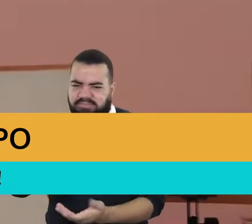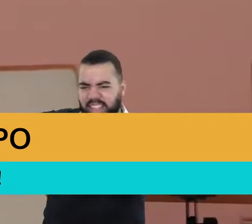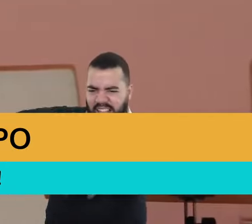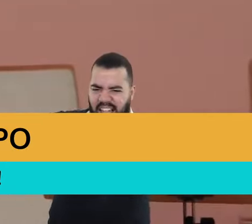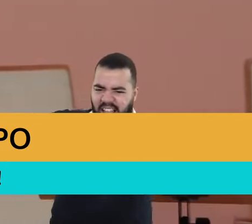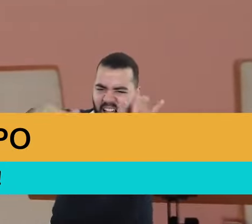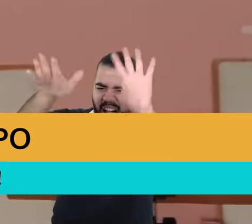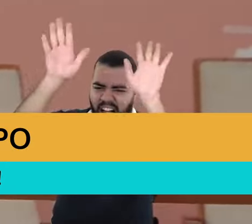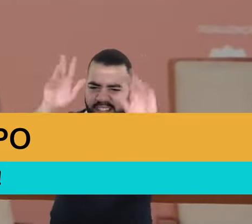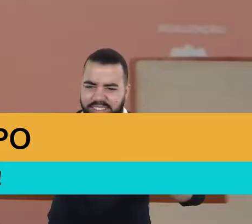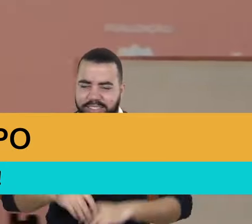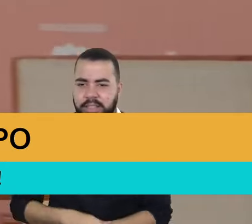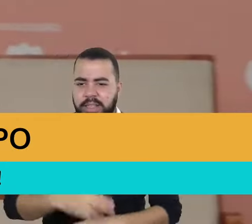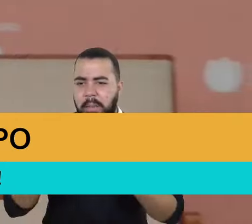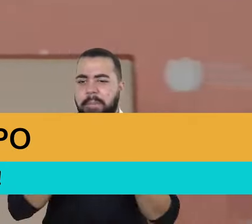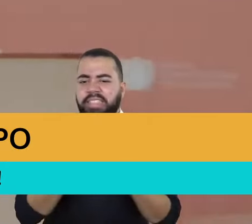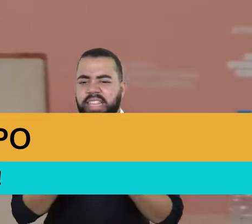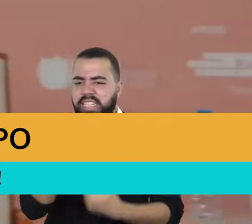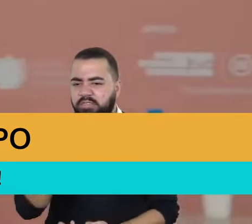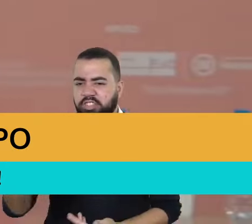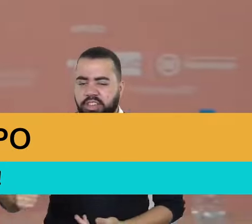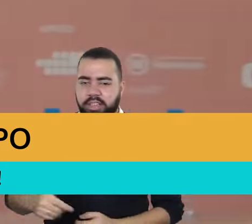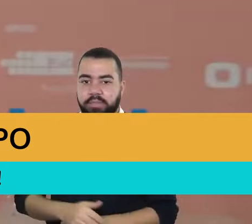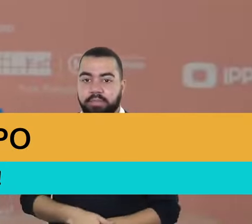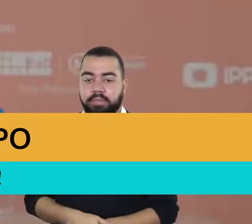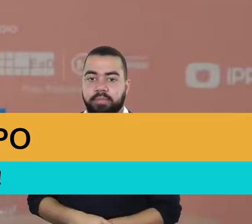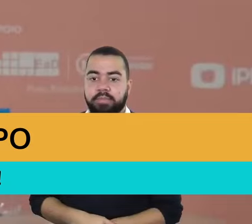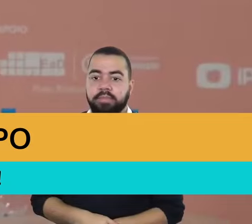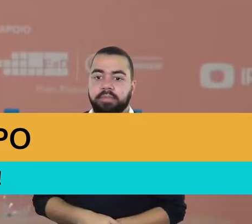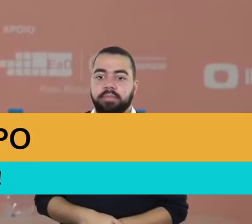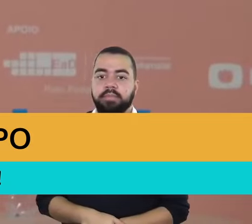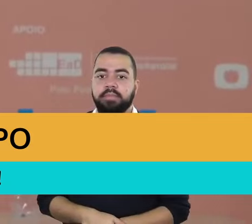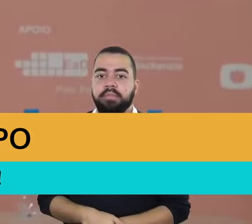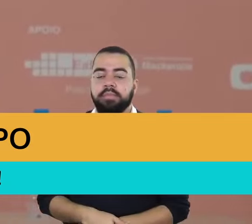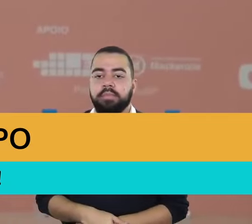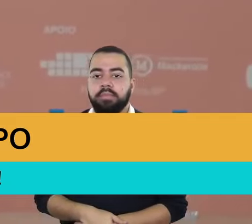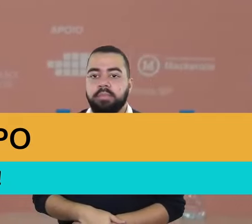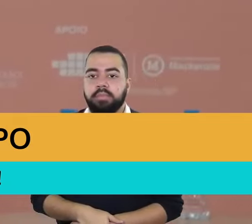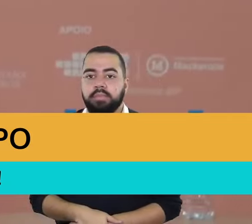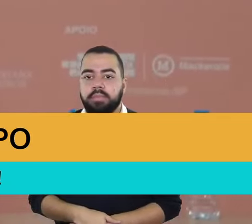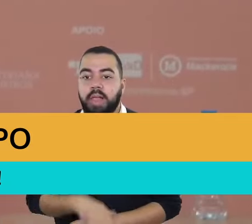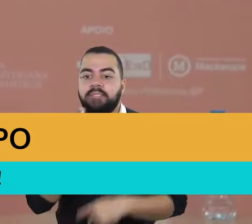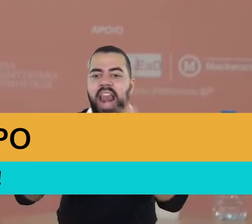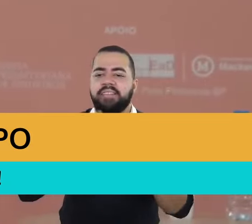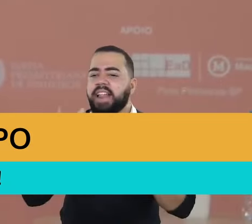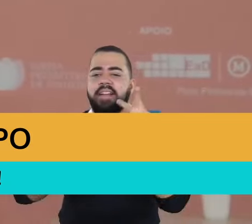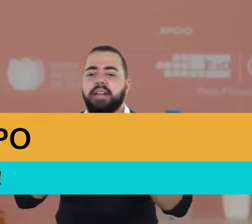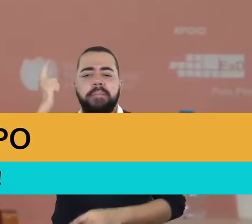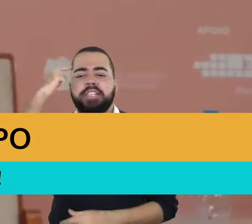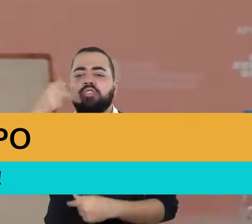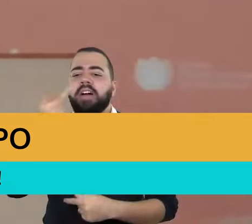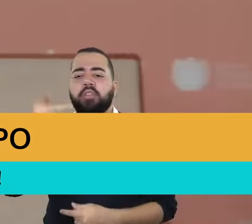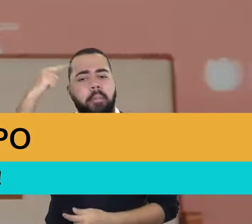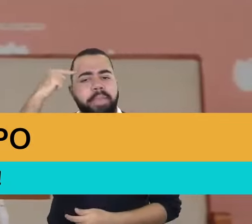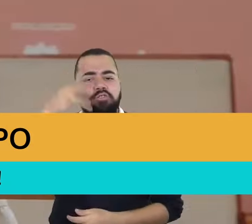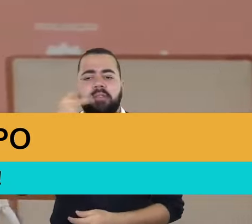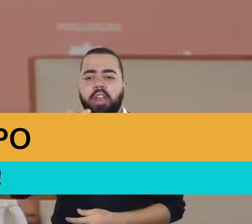de Deus! Sim, e eu sempre fui essa criança. Não tinha papas na língua, falava tudo o que